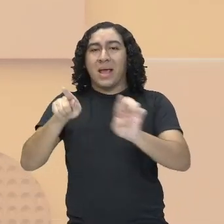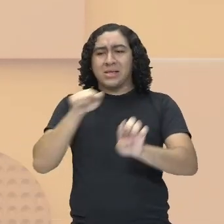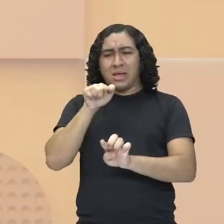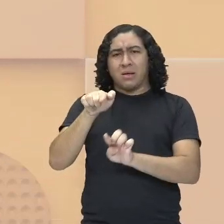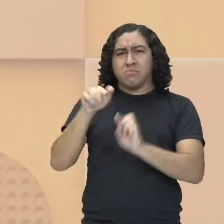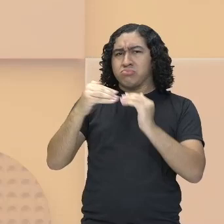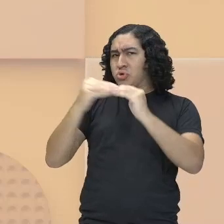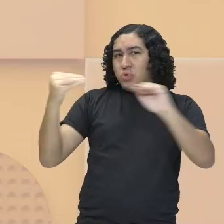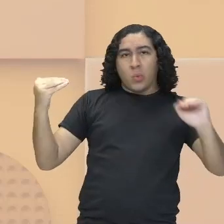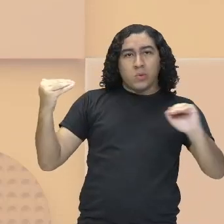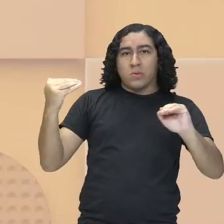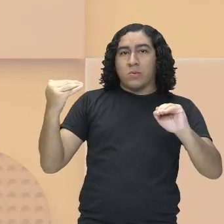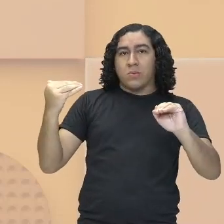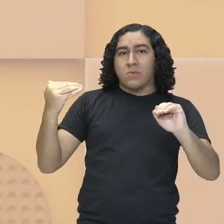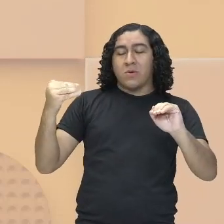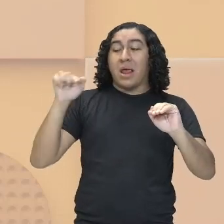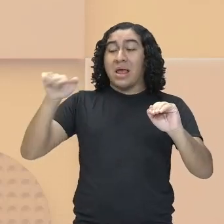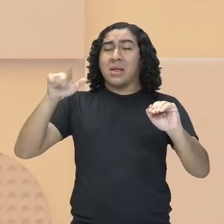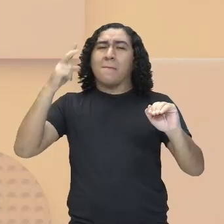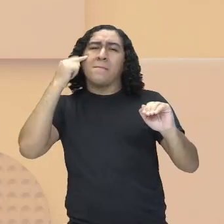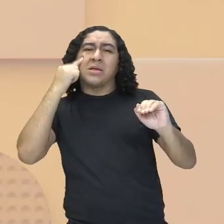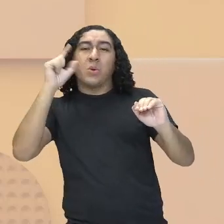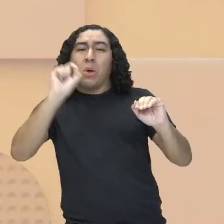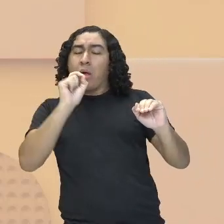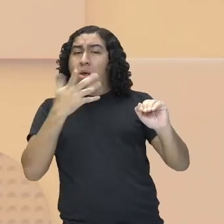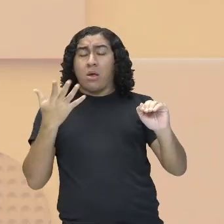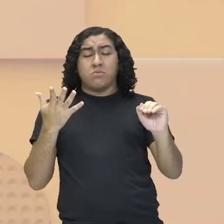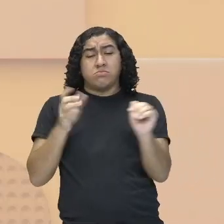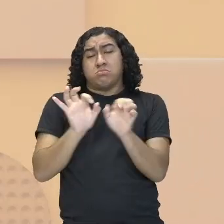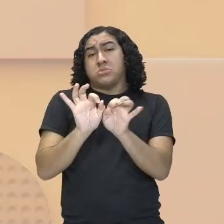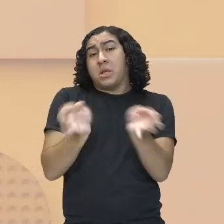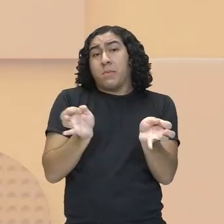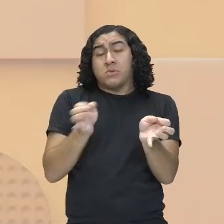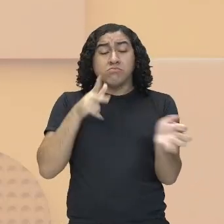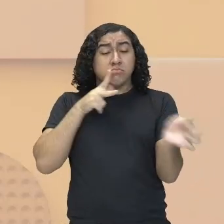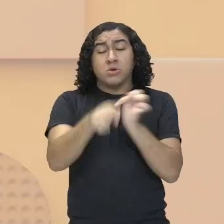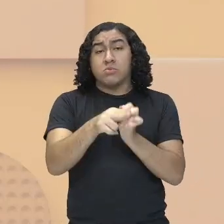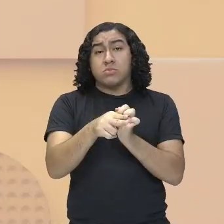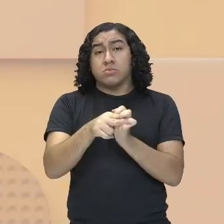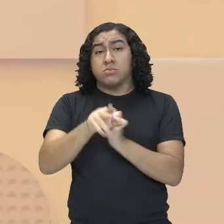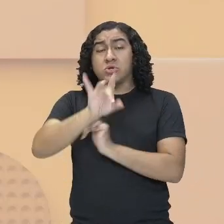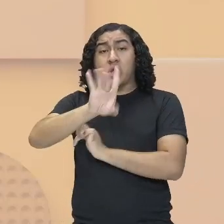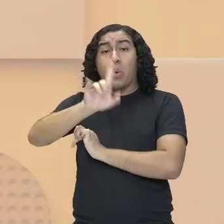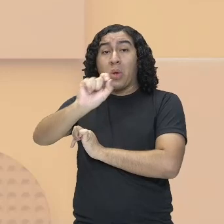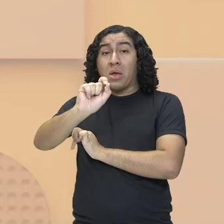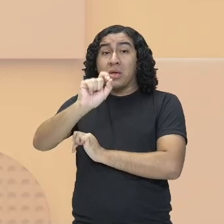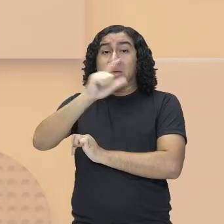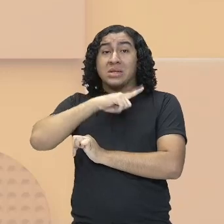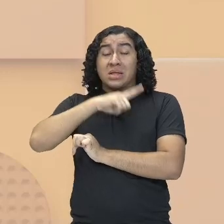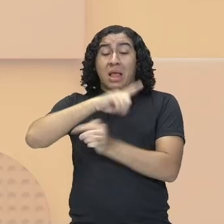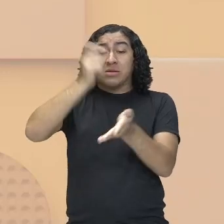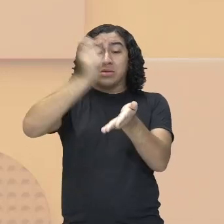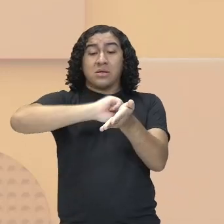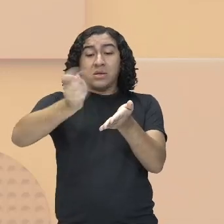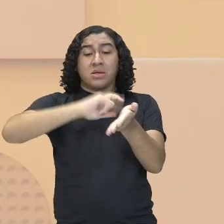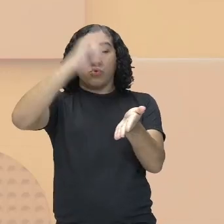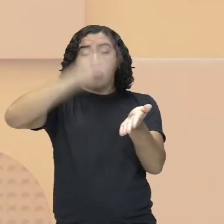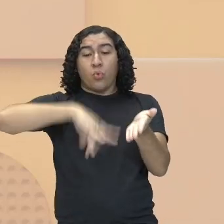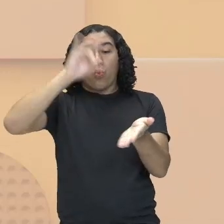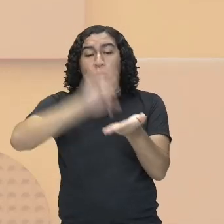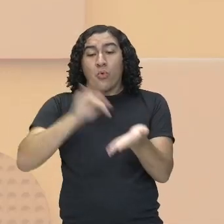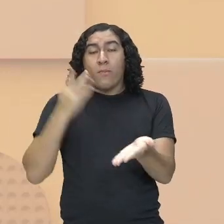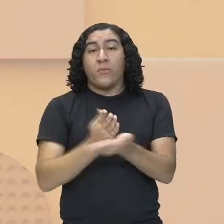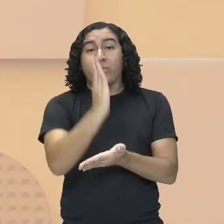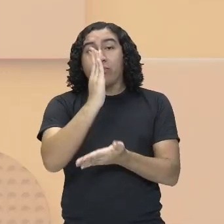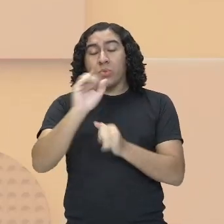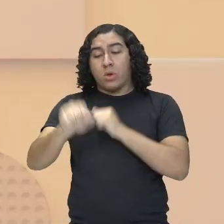Henrique VIII, e Henrique VIII ele pega e rompe com a igreja, através do ato de supremacia em